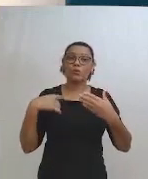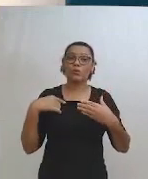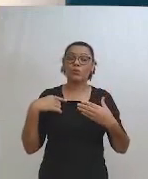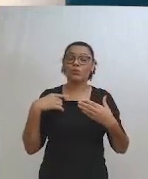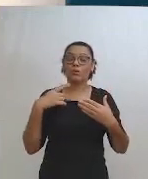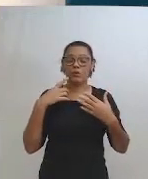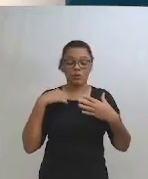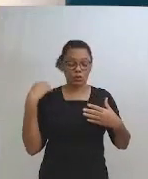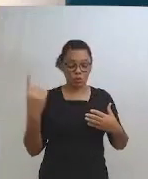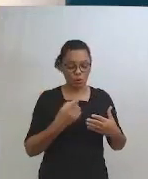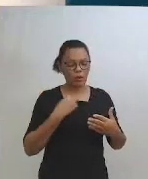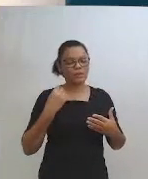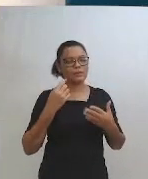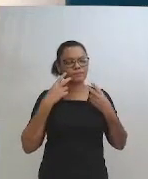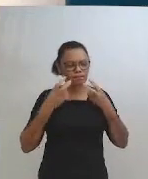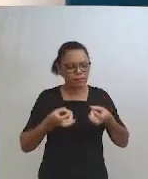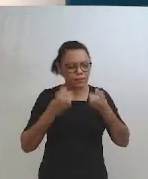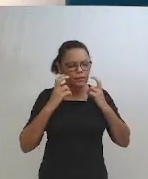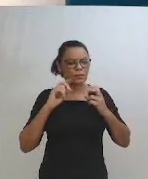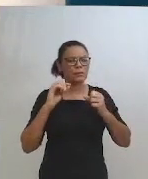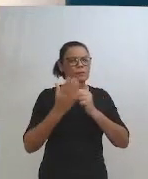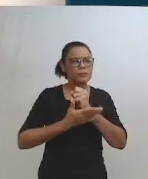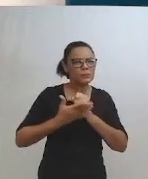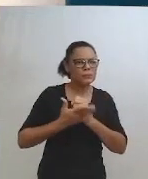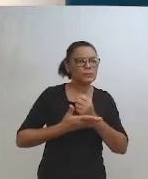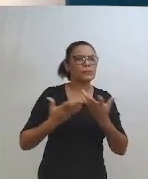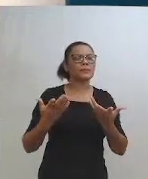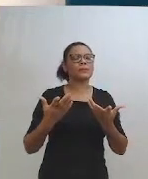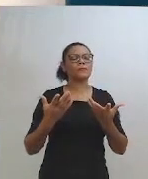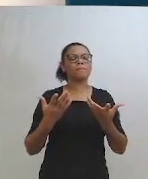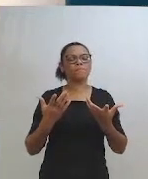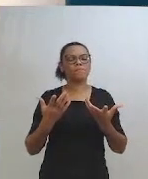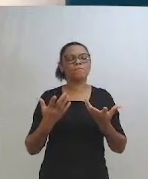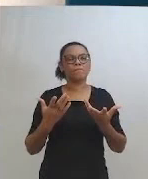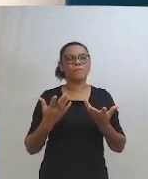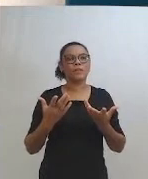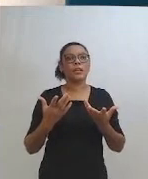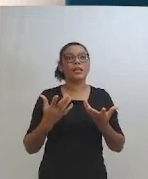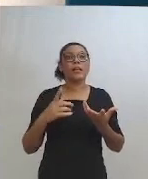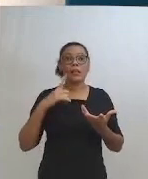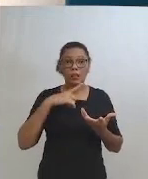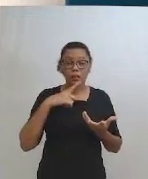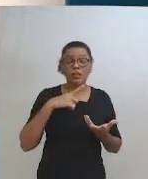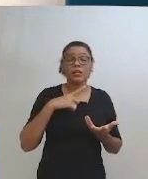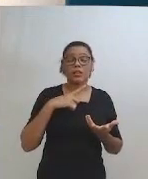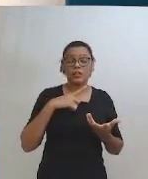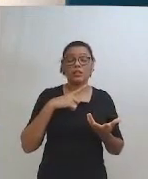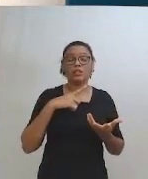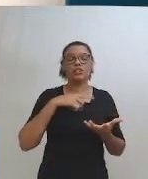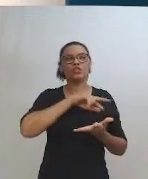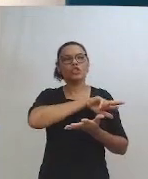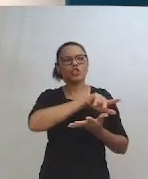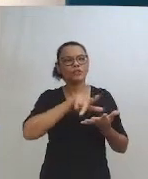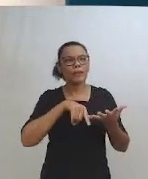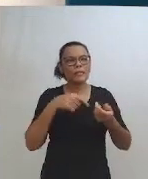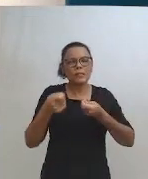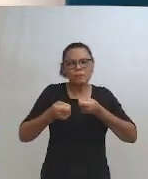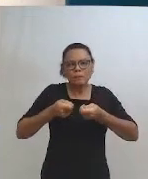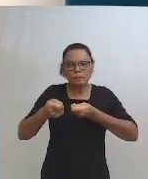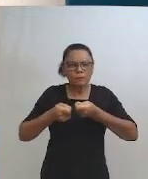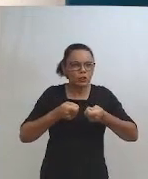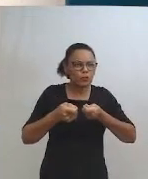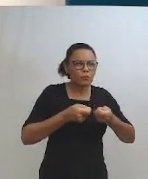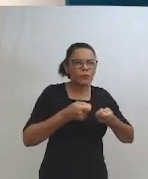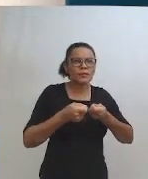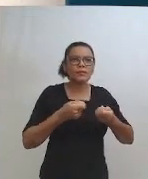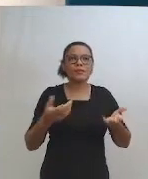embasamento, sustentabilidade de que houvera diversas manipulações no conteúdo.